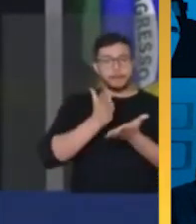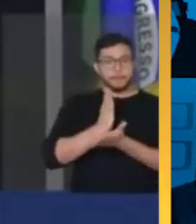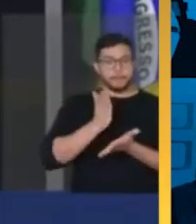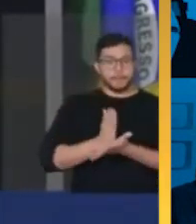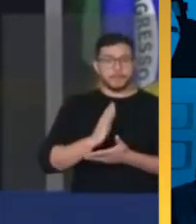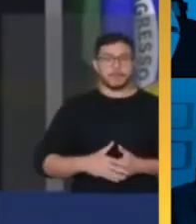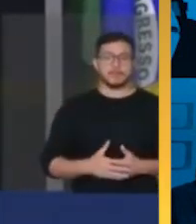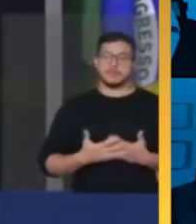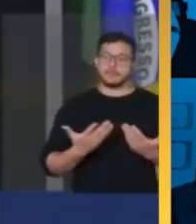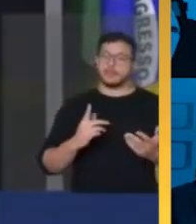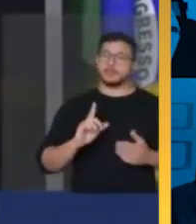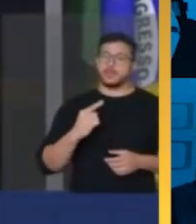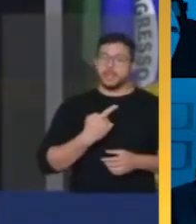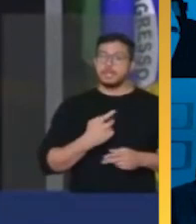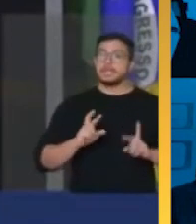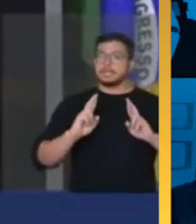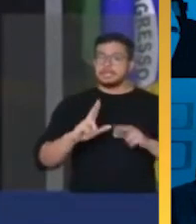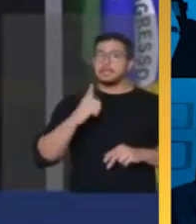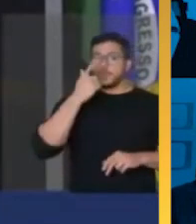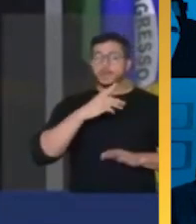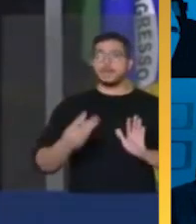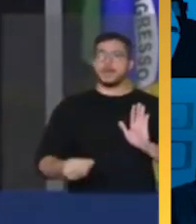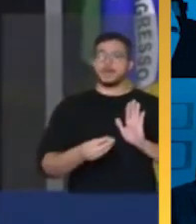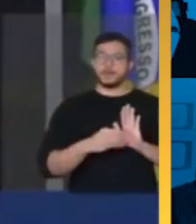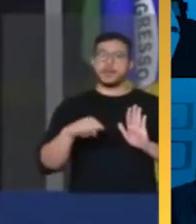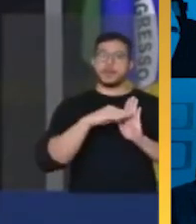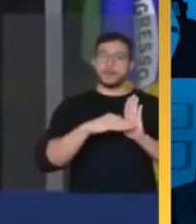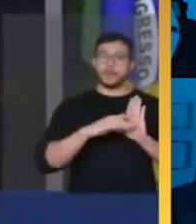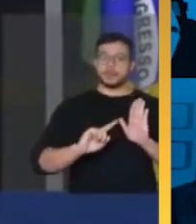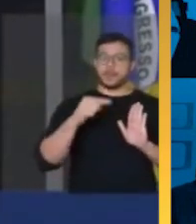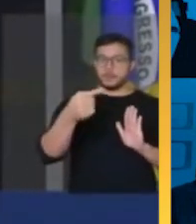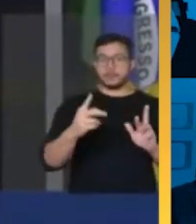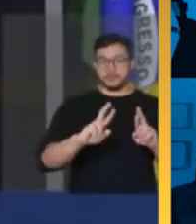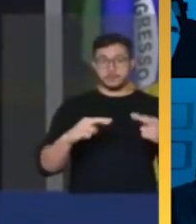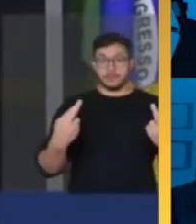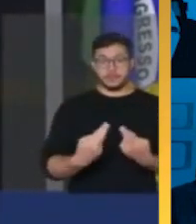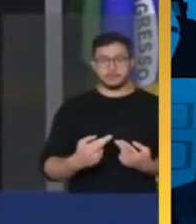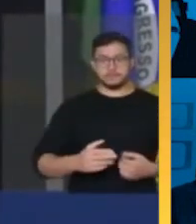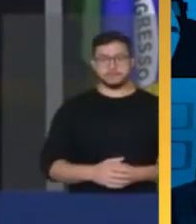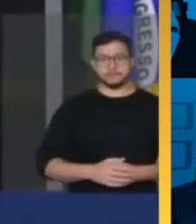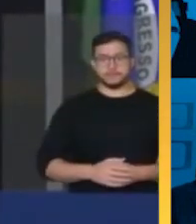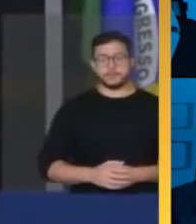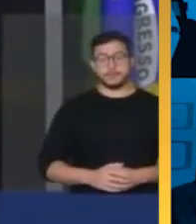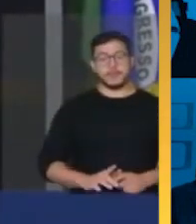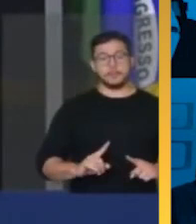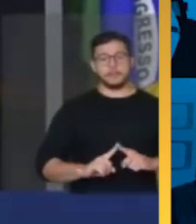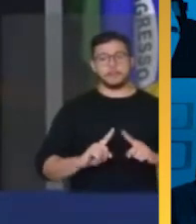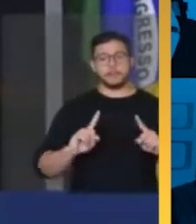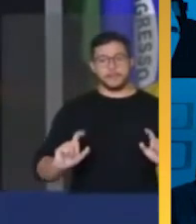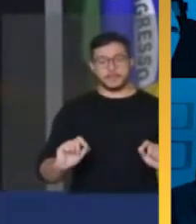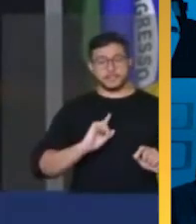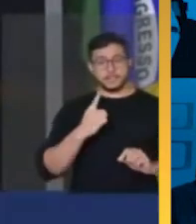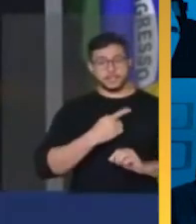aprovado, qual era a nossa expectativa? Que ele viesse a ser pautado na próxima reunião da CCJ. Eis então